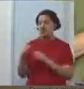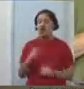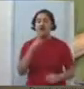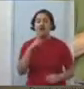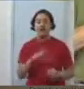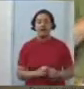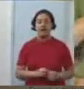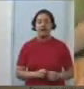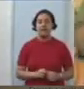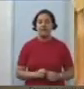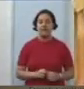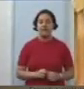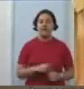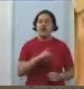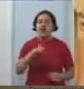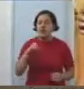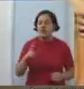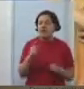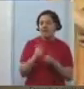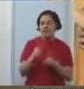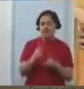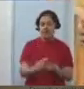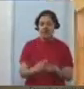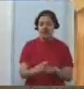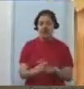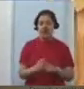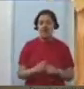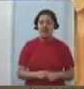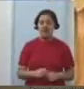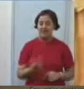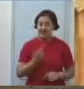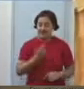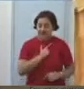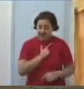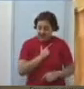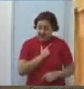bom e cada palavra que é um espetáculo